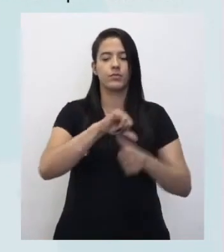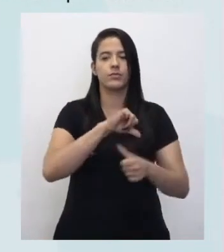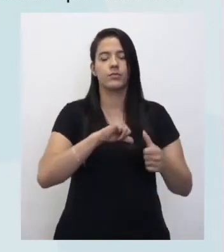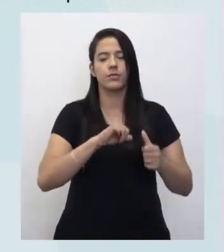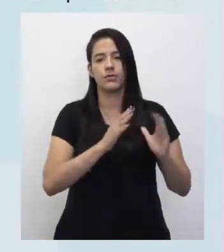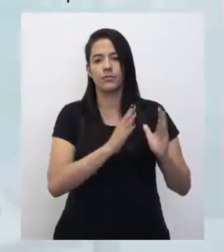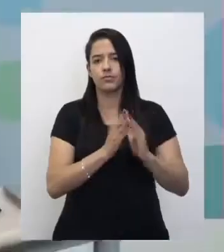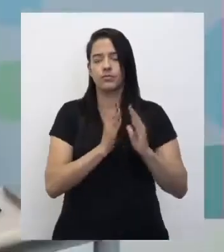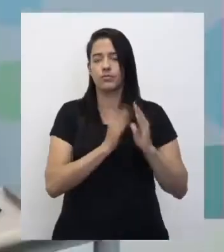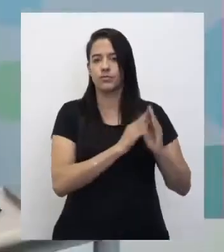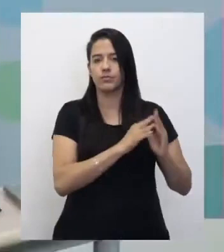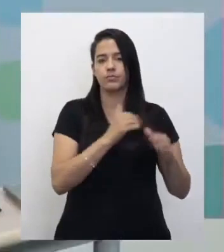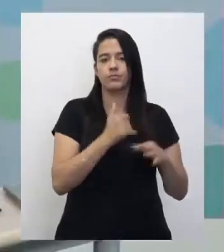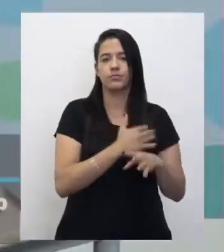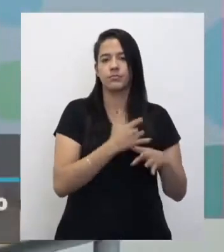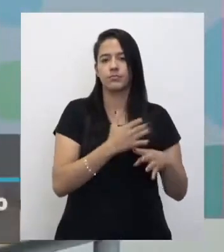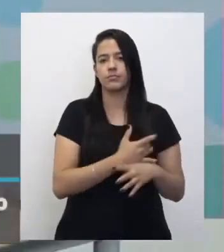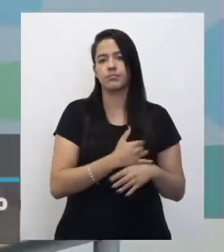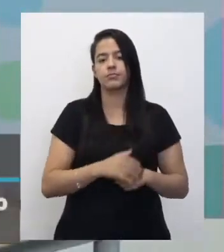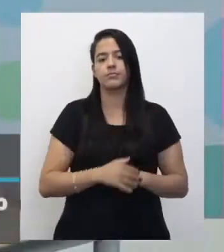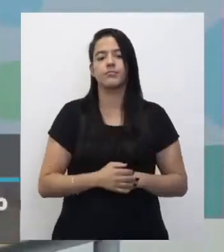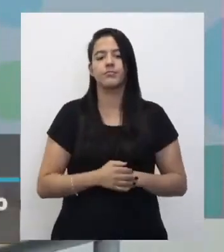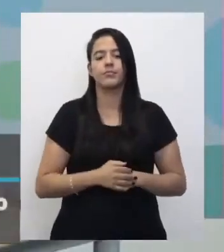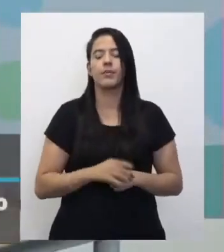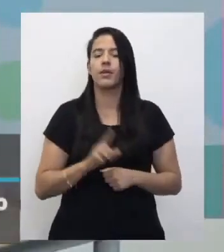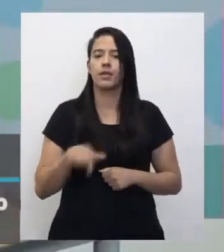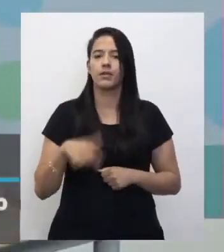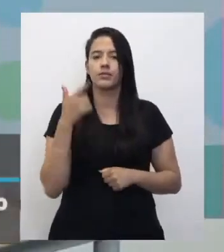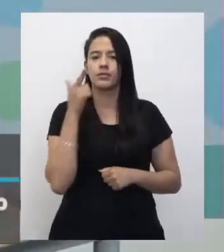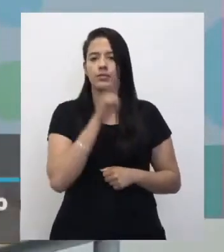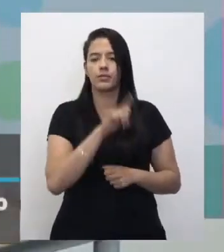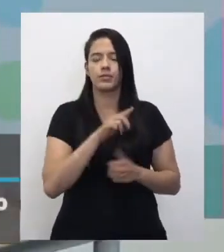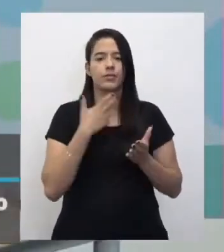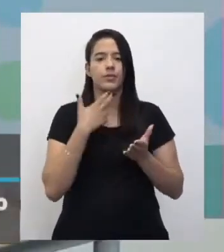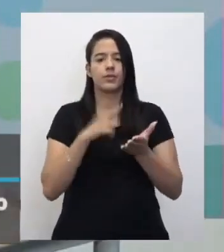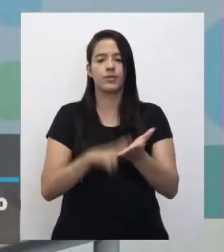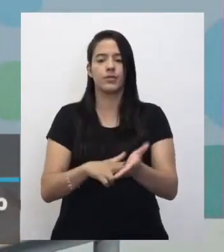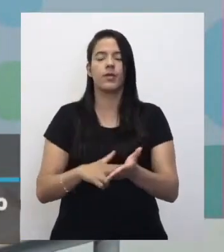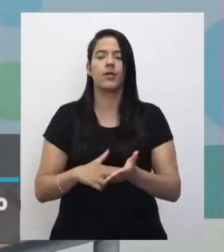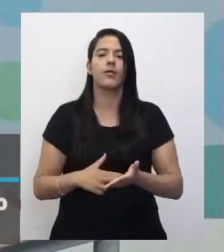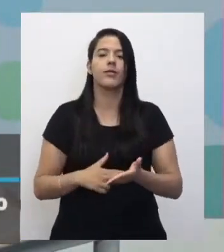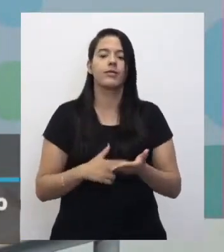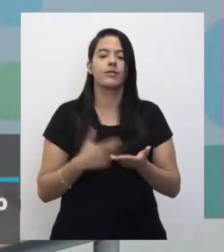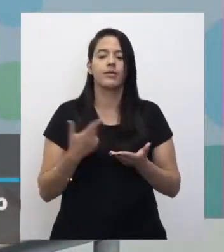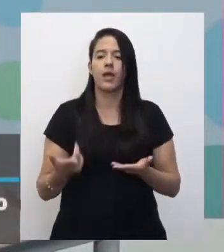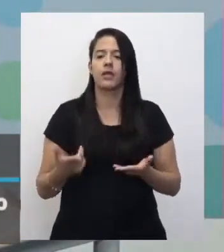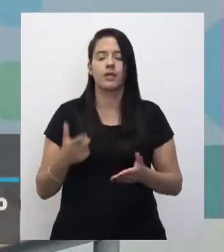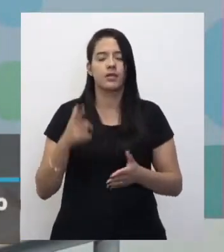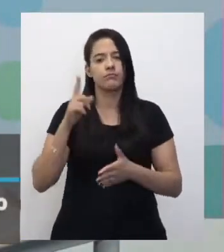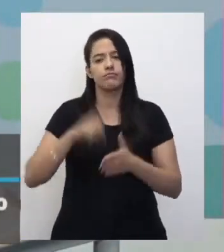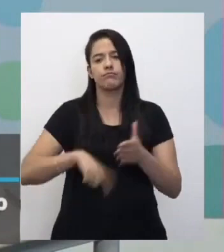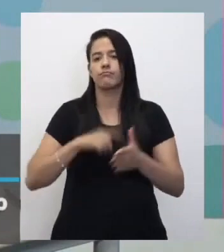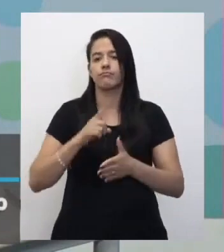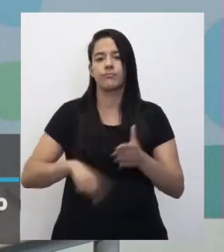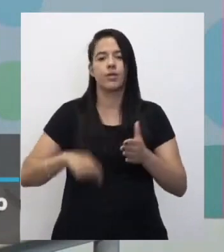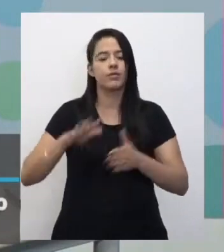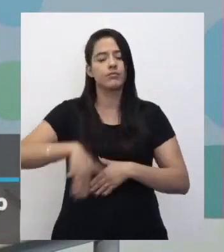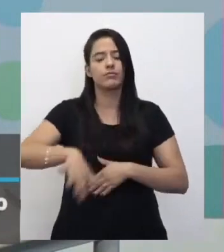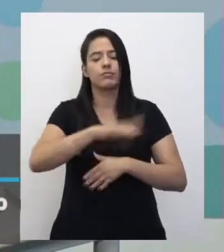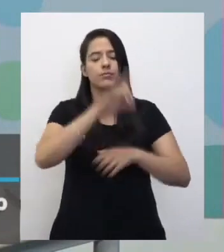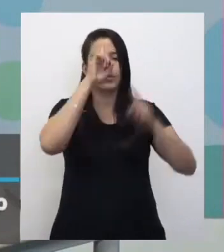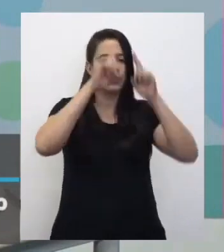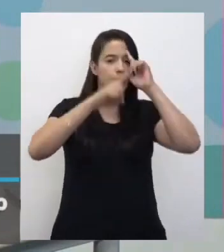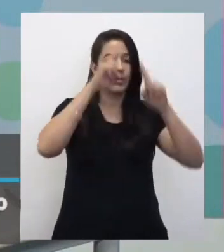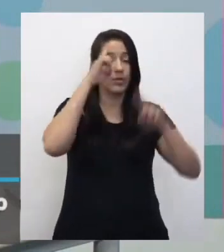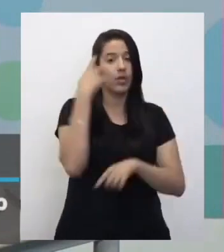né, os grupos que conseguiam adquirir essa carta de franquia, aí esse nobre ele perde total o direito sobre aquele território, porque este